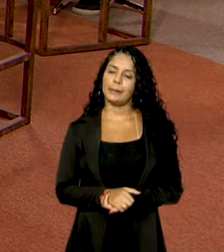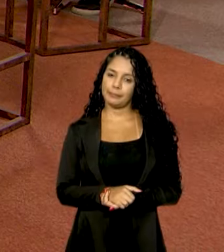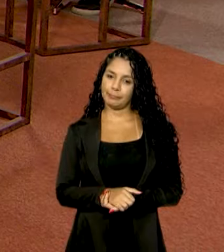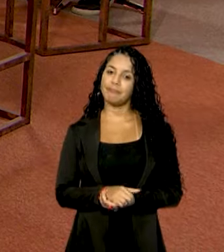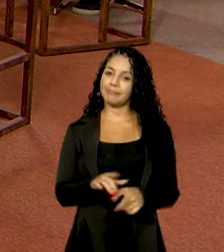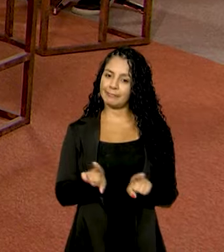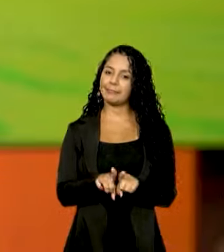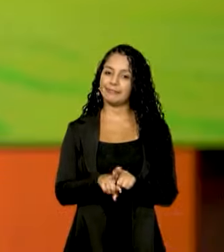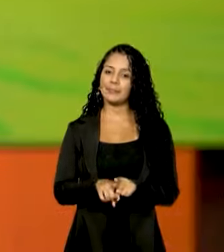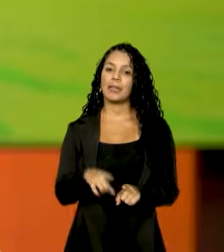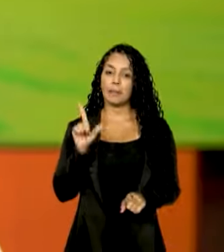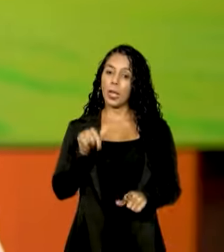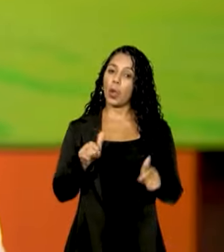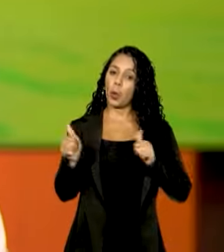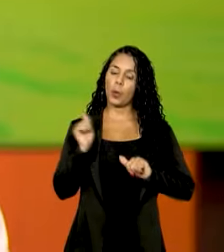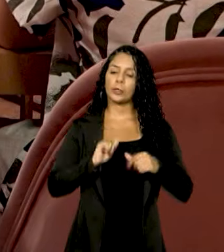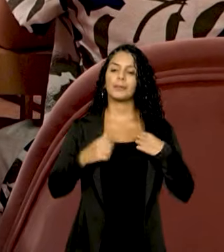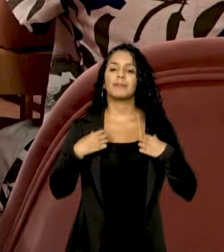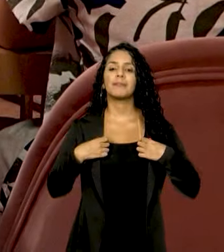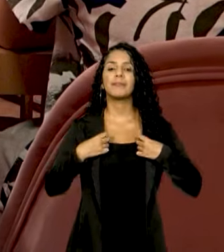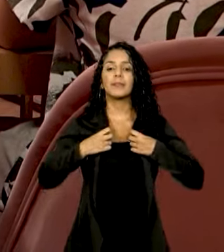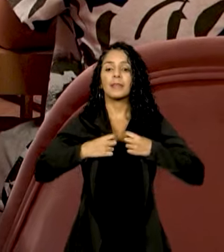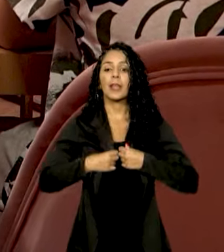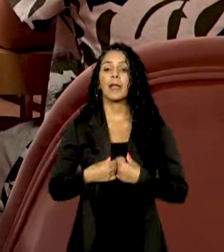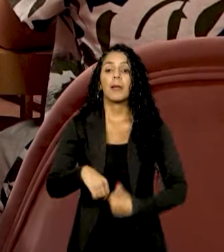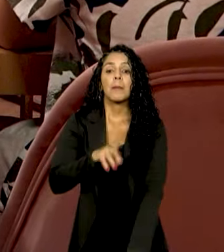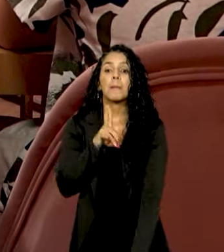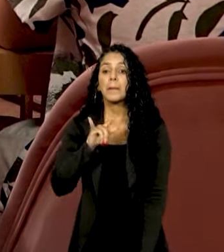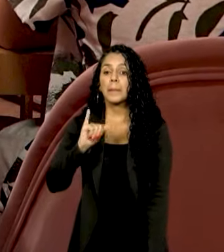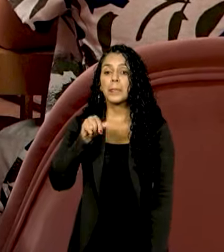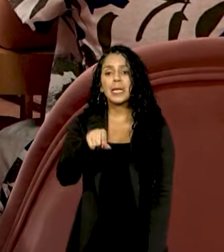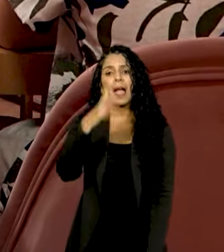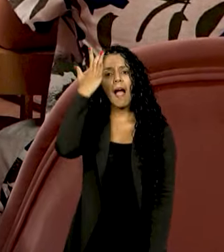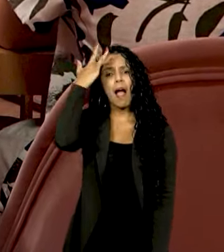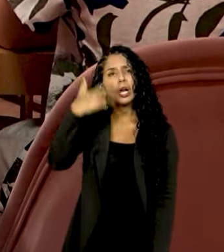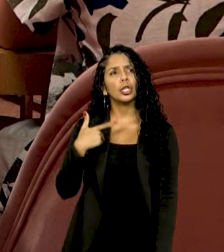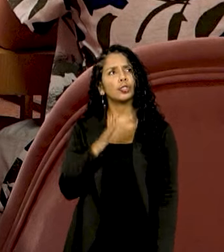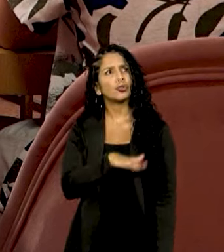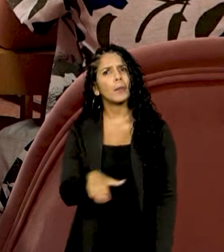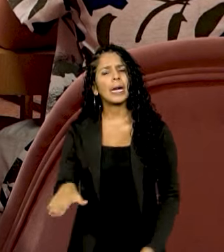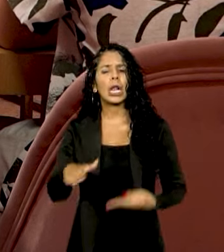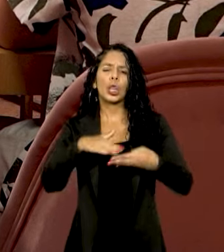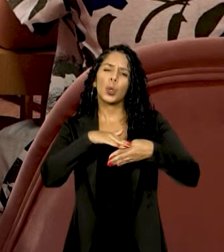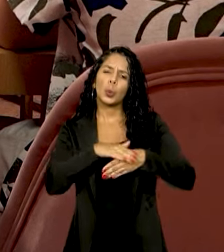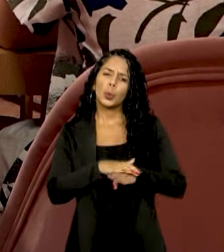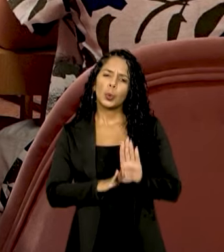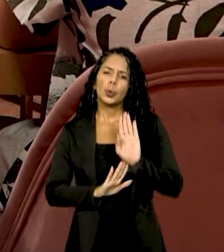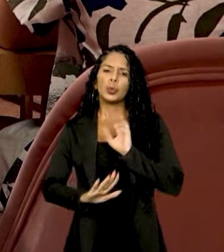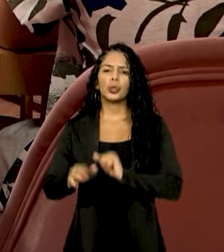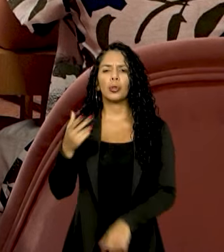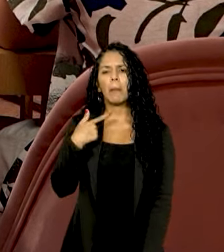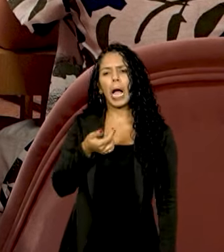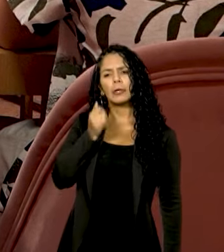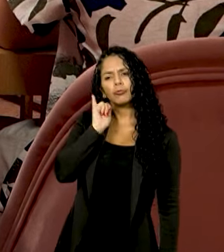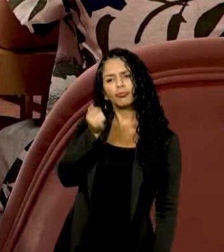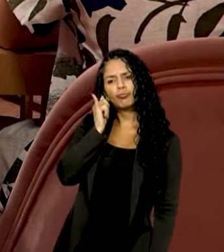Também de um artista. Biazinha, você acha que uma criança assim que está acostumada a escutar histórias, está acostumada a vivenciar,